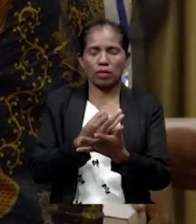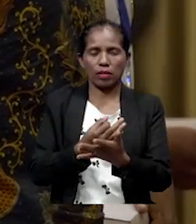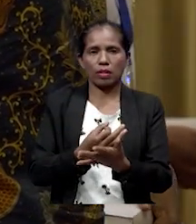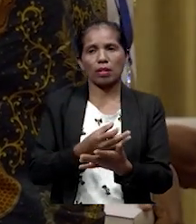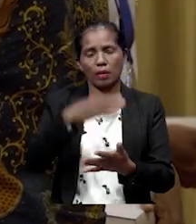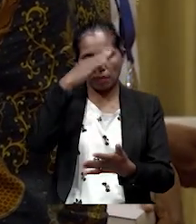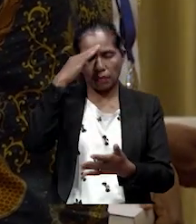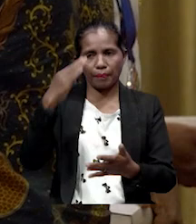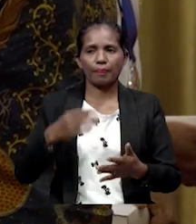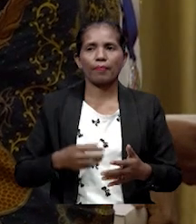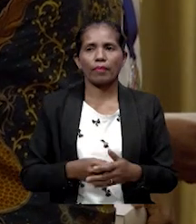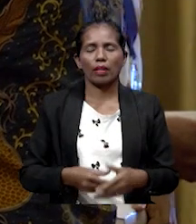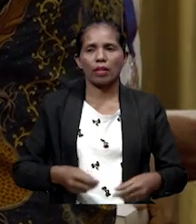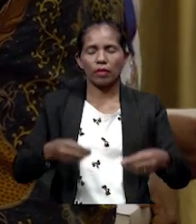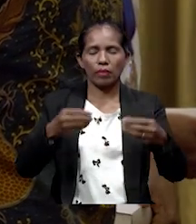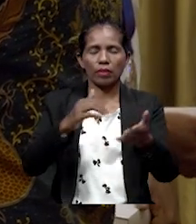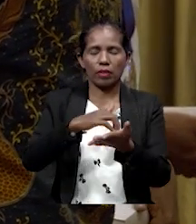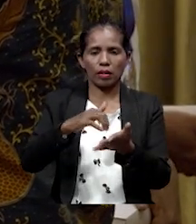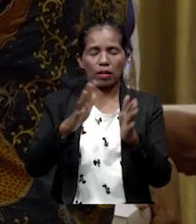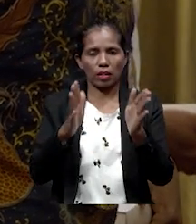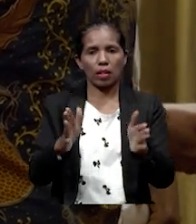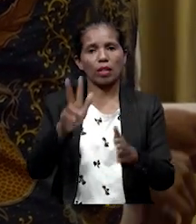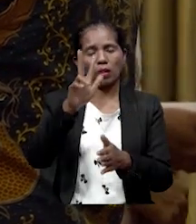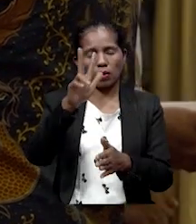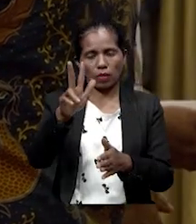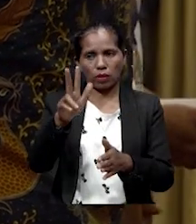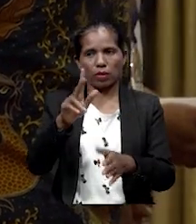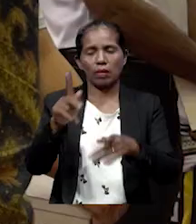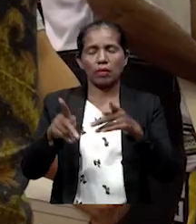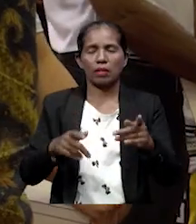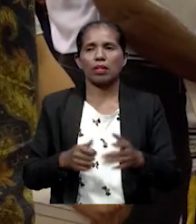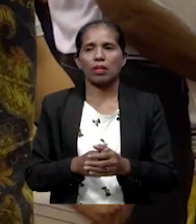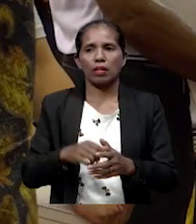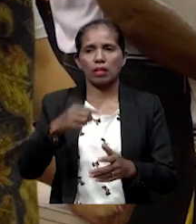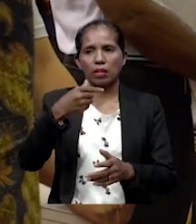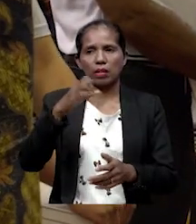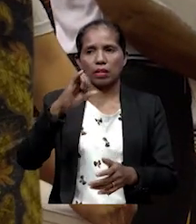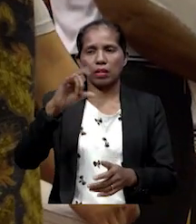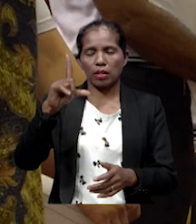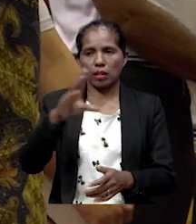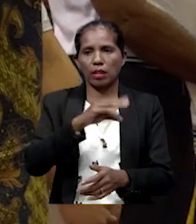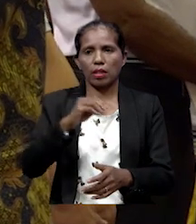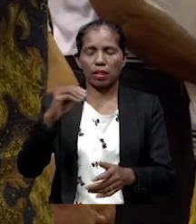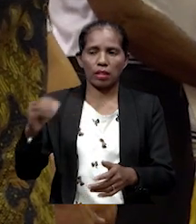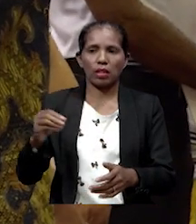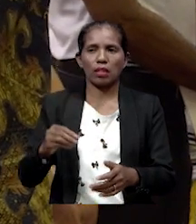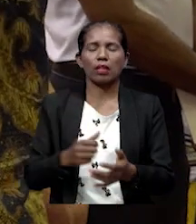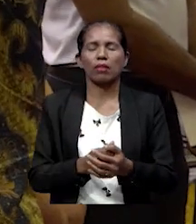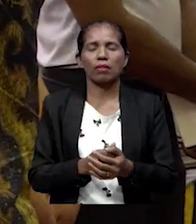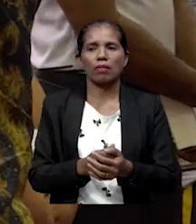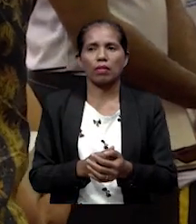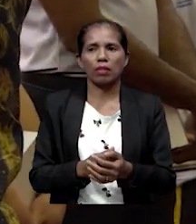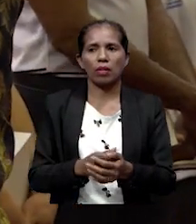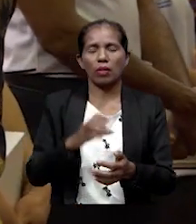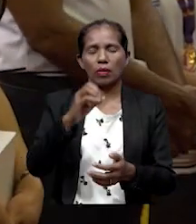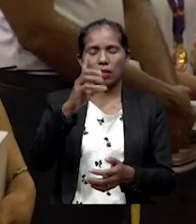José Ramos Horta Moço condecora treinador na Intolo, russi modalidade boxing, Gildo Santos Isaac, modalidade atletismo,